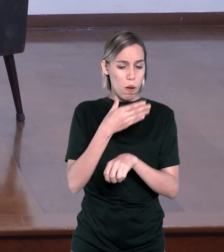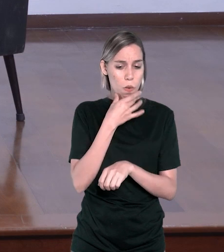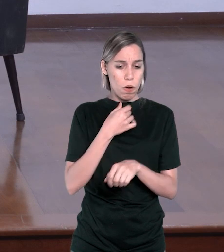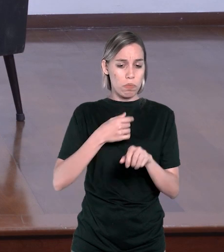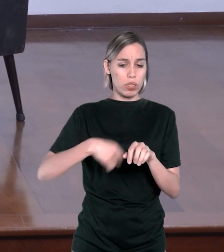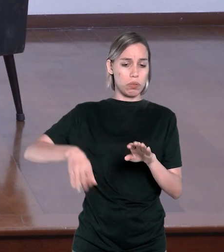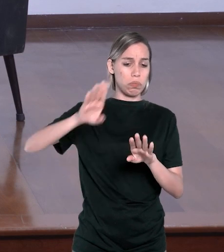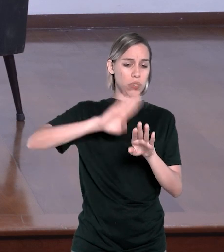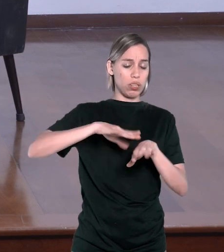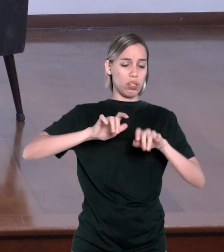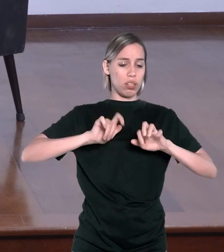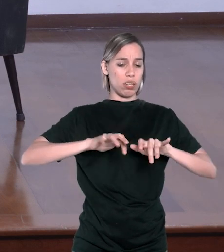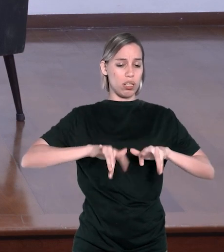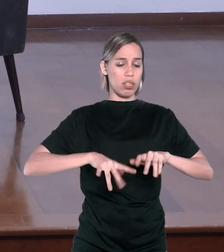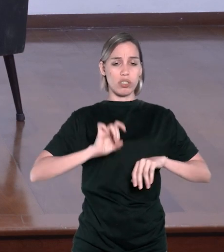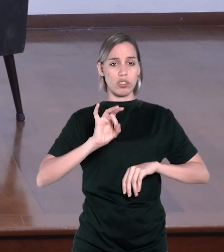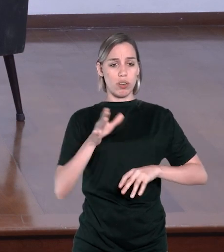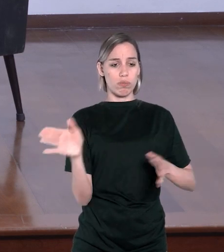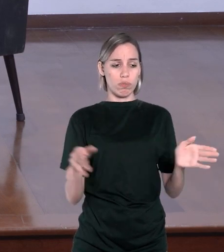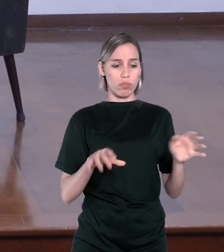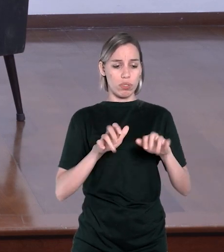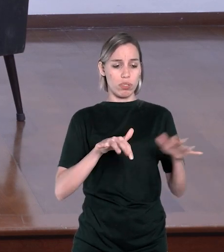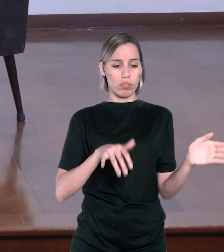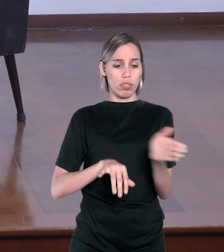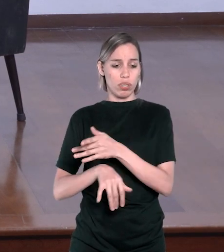escrever? Uau! Tá vendo?